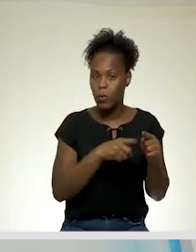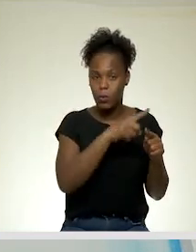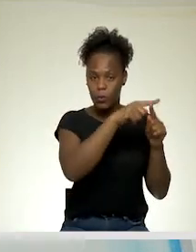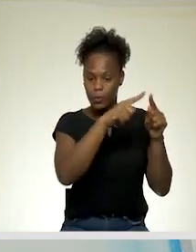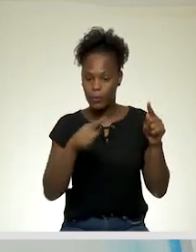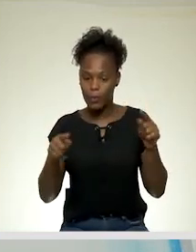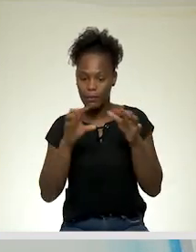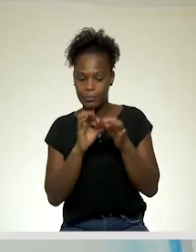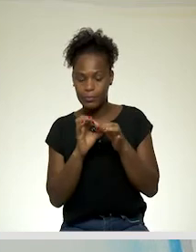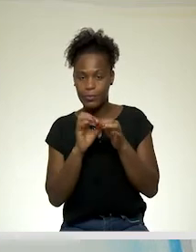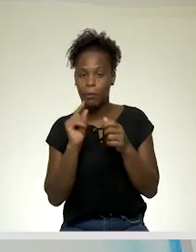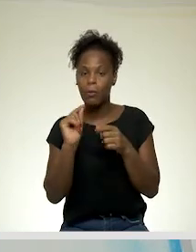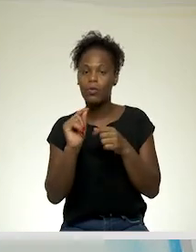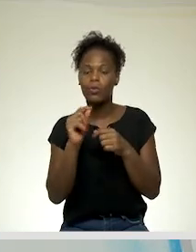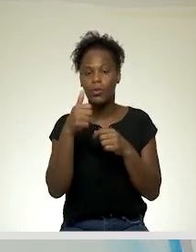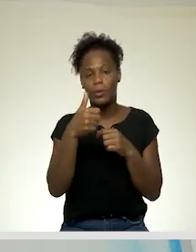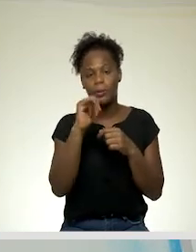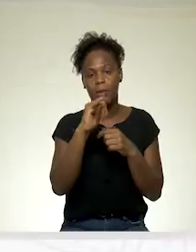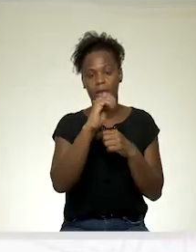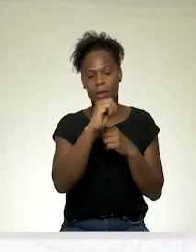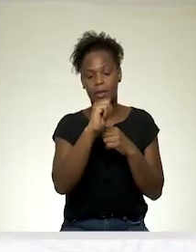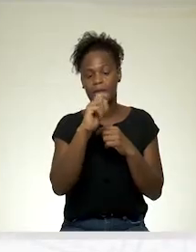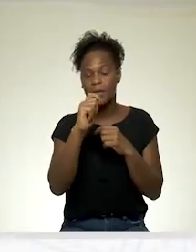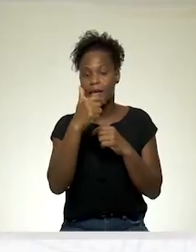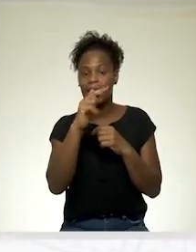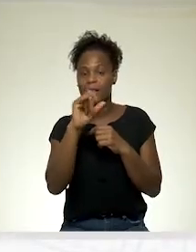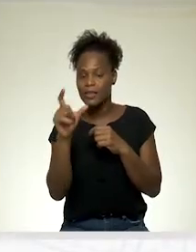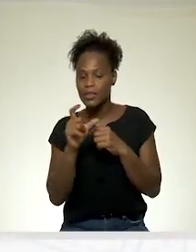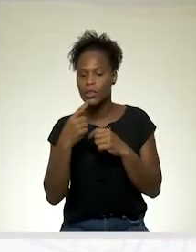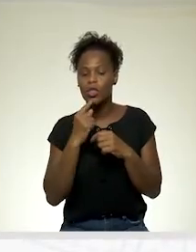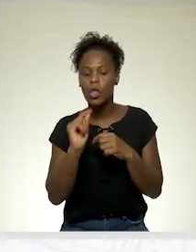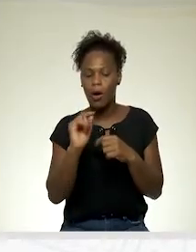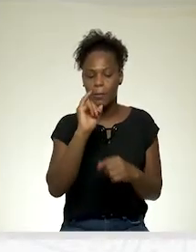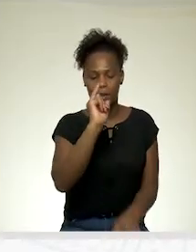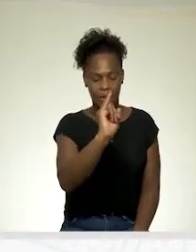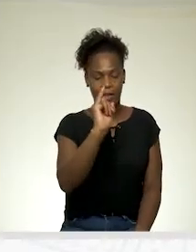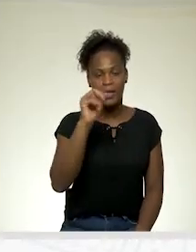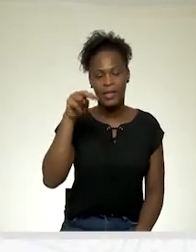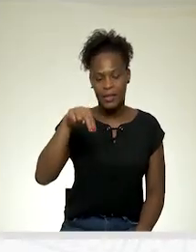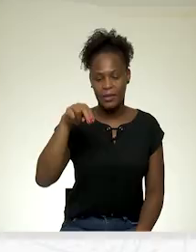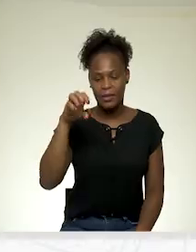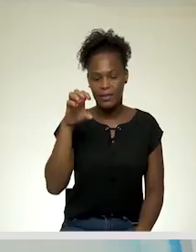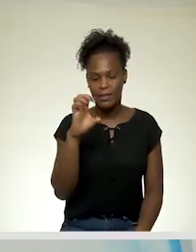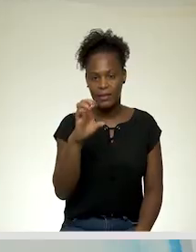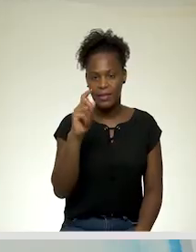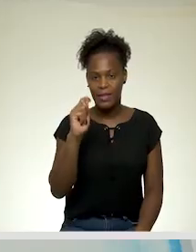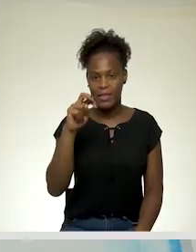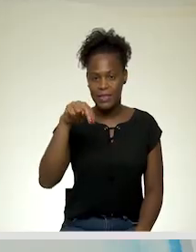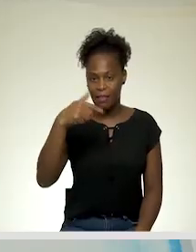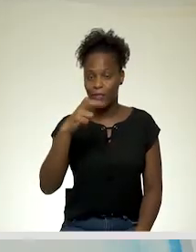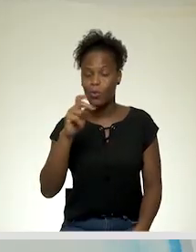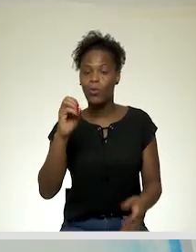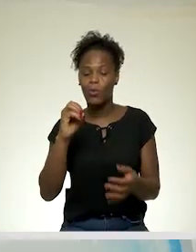dessas bissetrizes nós chamamos de incentro. Nós temos aqui a